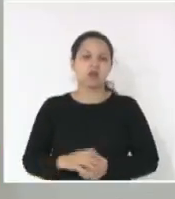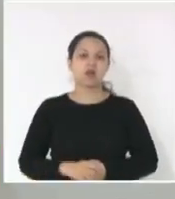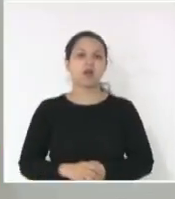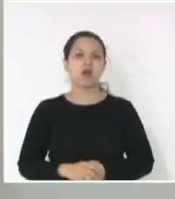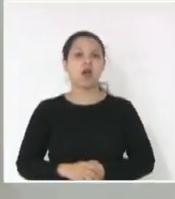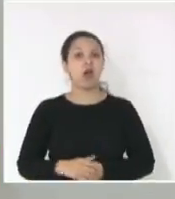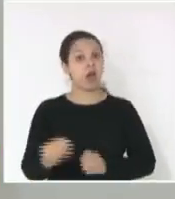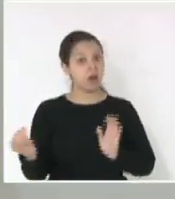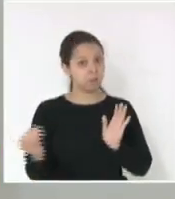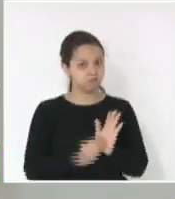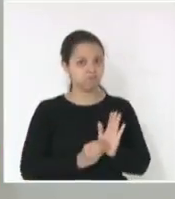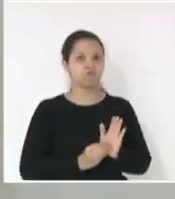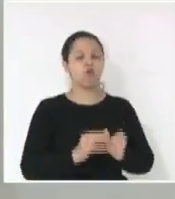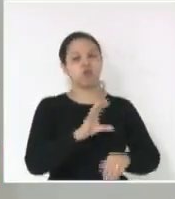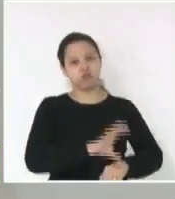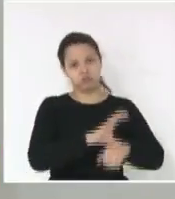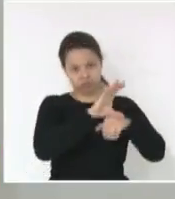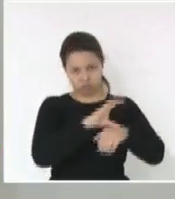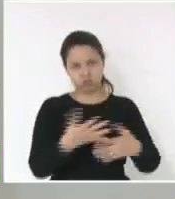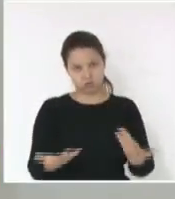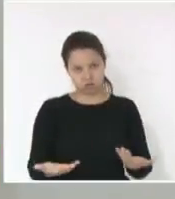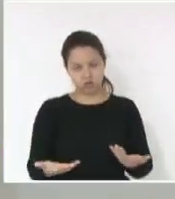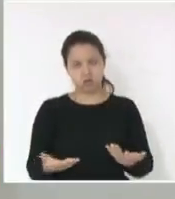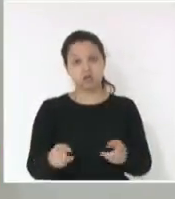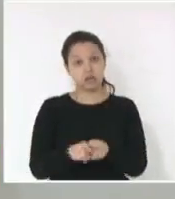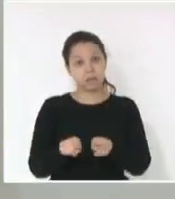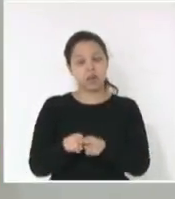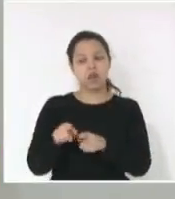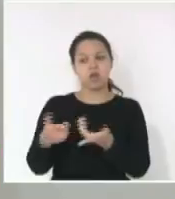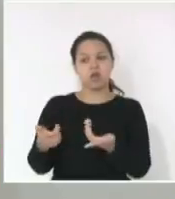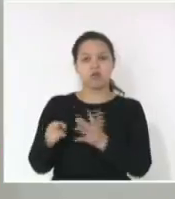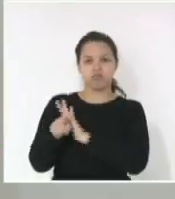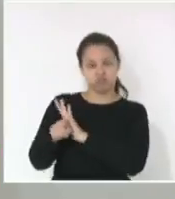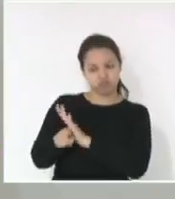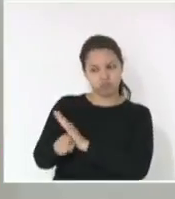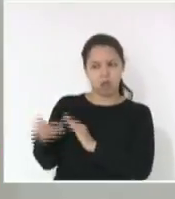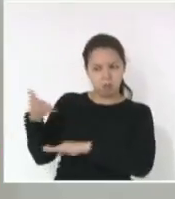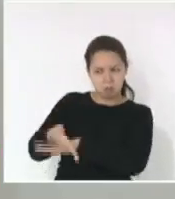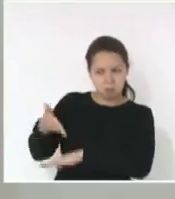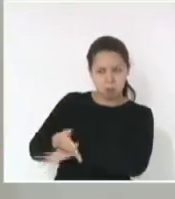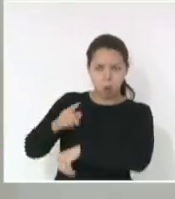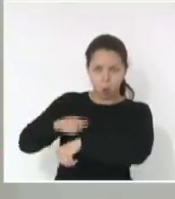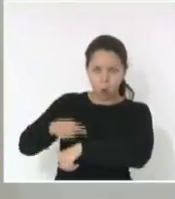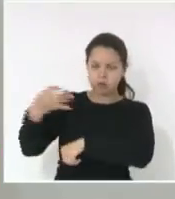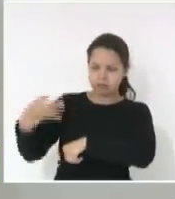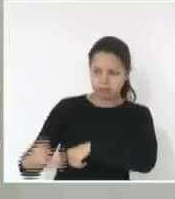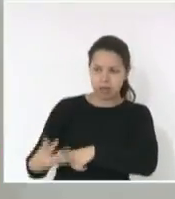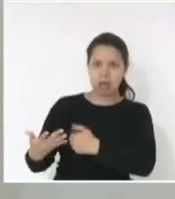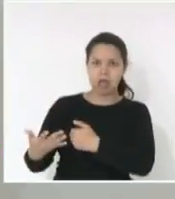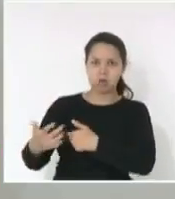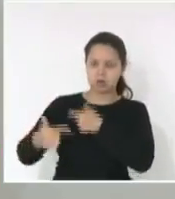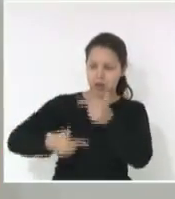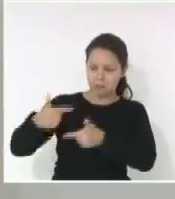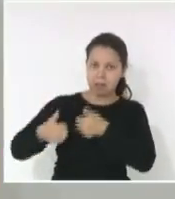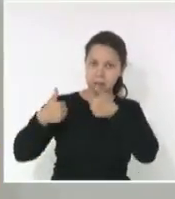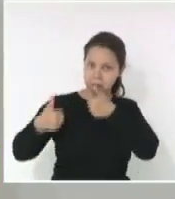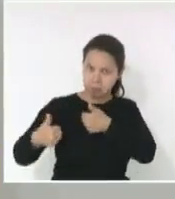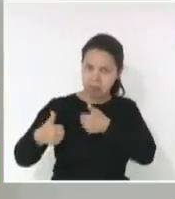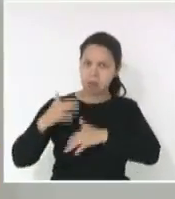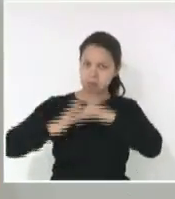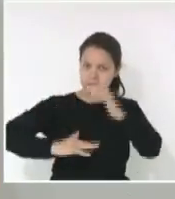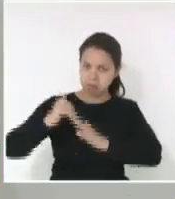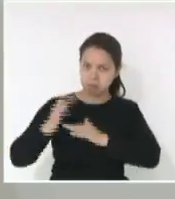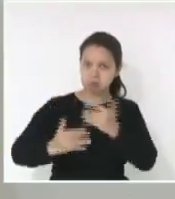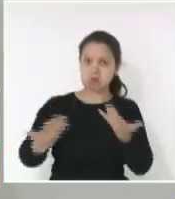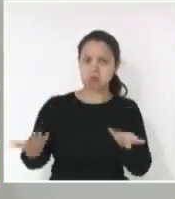constitucional. E analisando se ele tem assiduidade, se ele tem competência, a forma